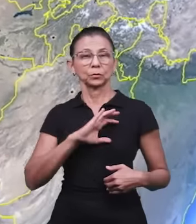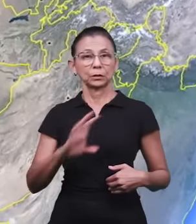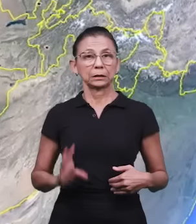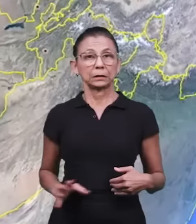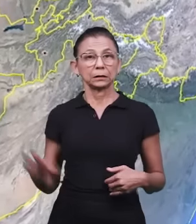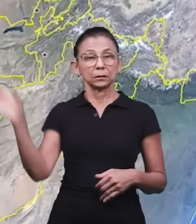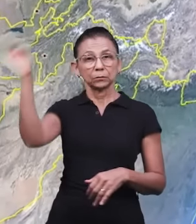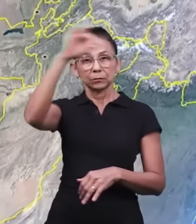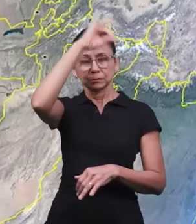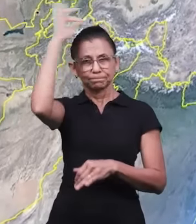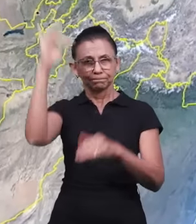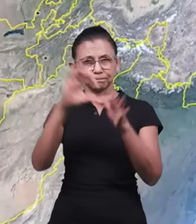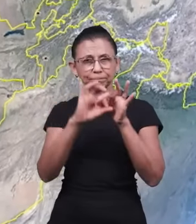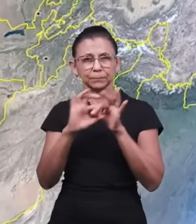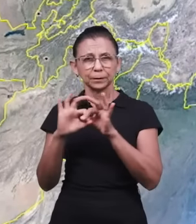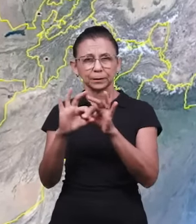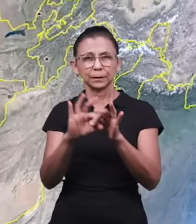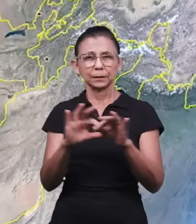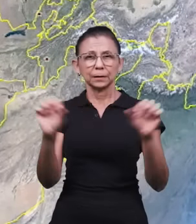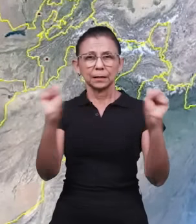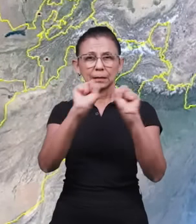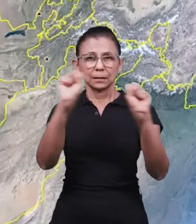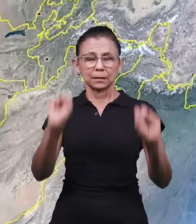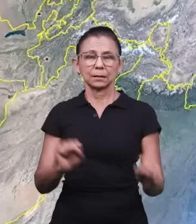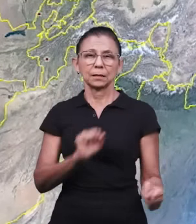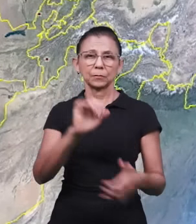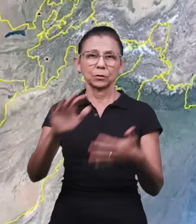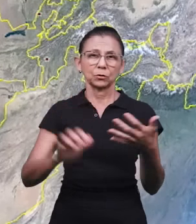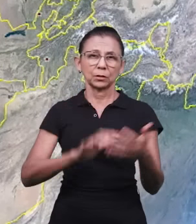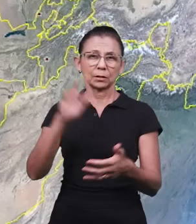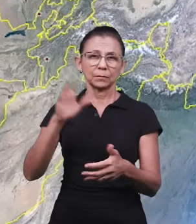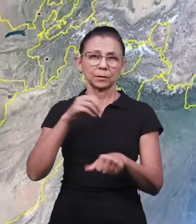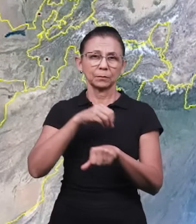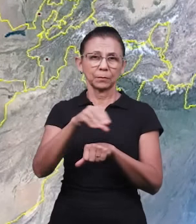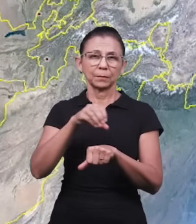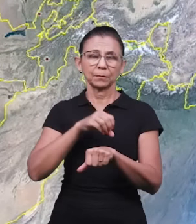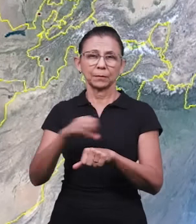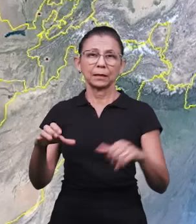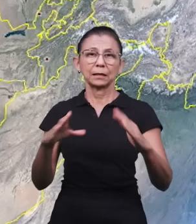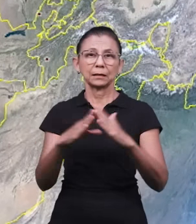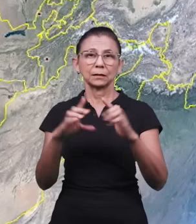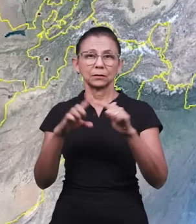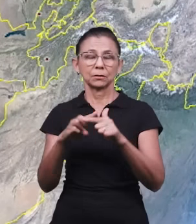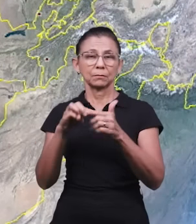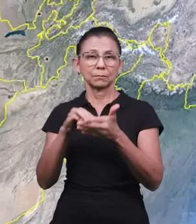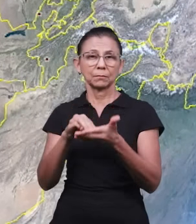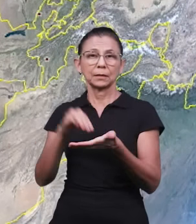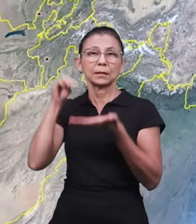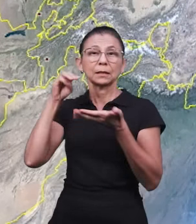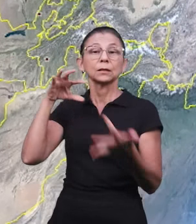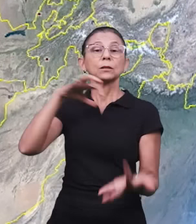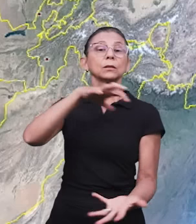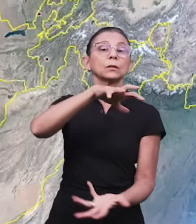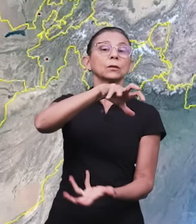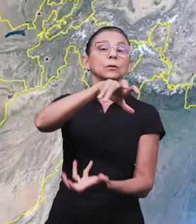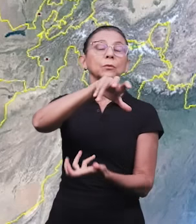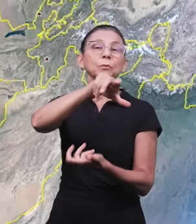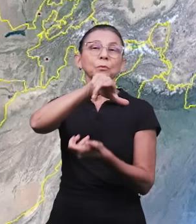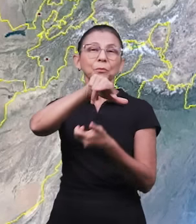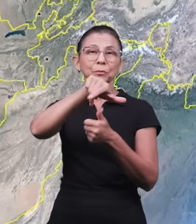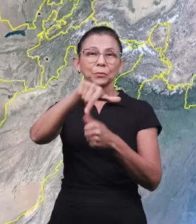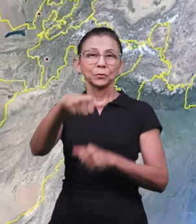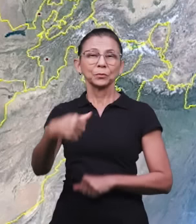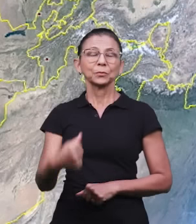e no mesmo espírito através do sistema de transmissão os membros da Igreja Cristã Maranata de